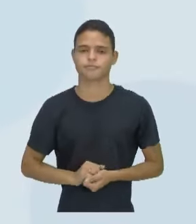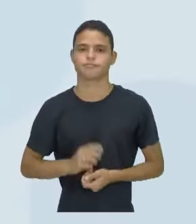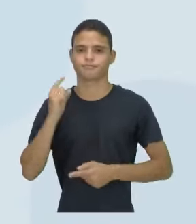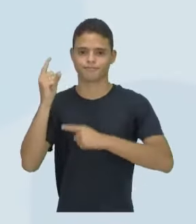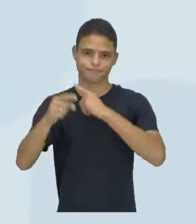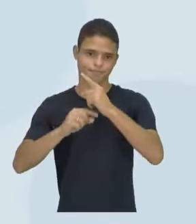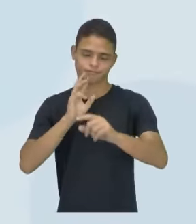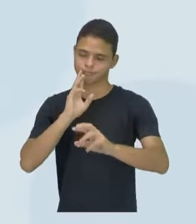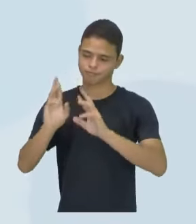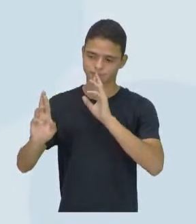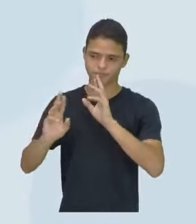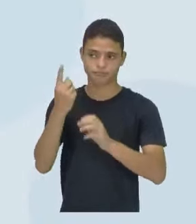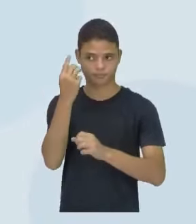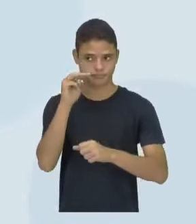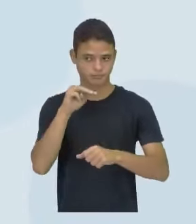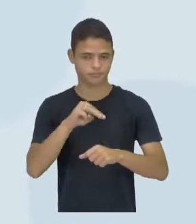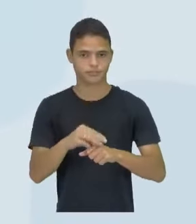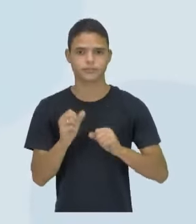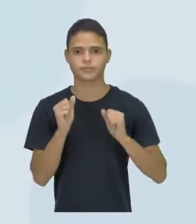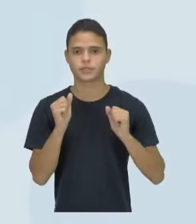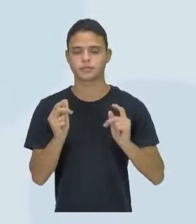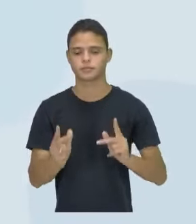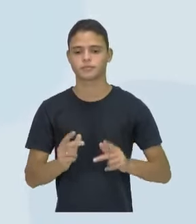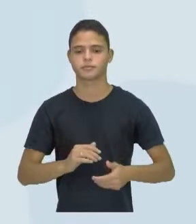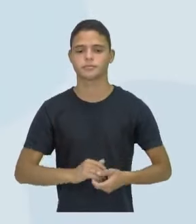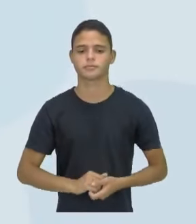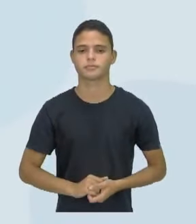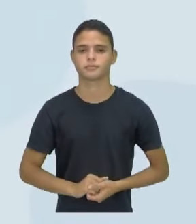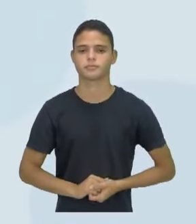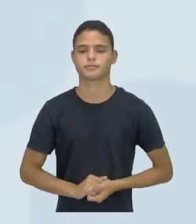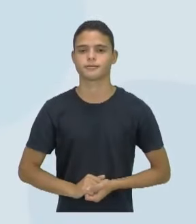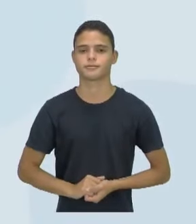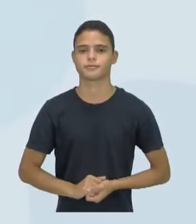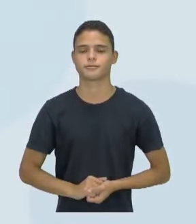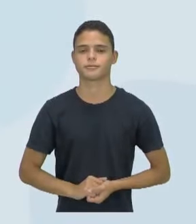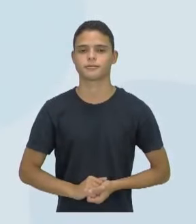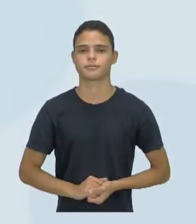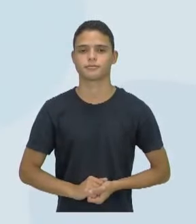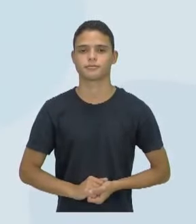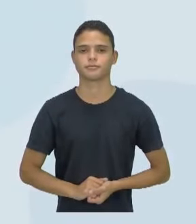tem esse tempo do vídeo para poder responder no chat. Já voltamos. Go!